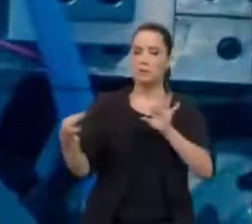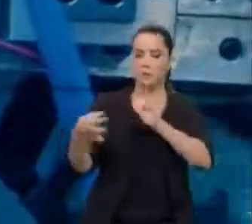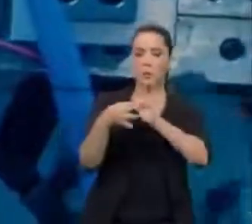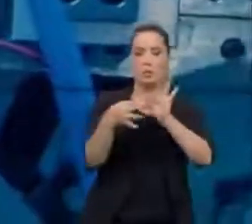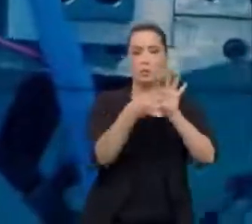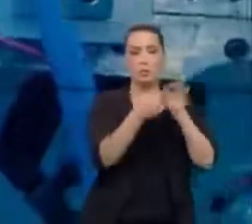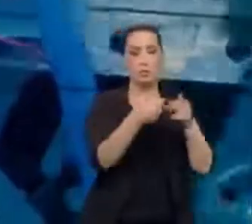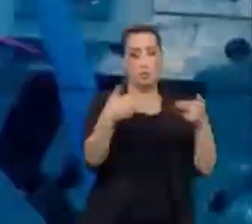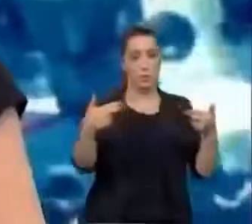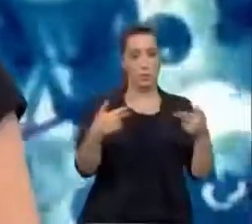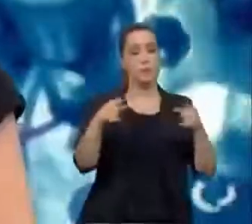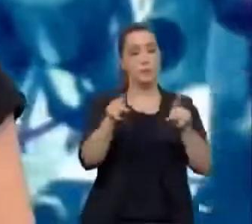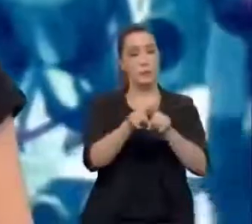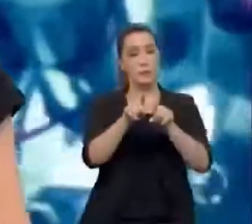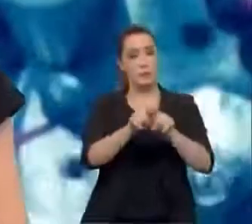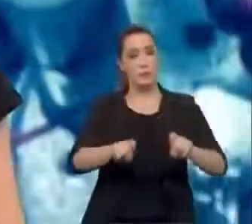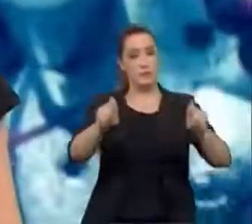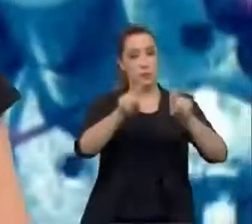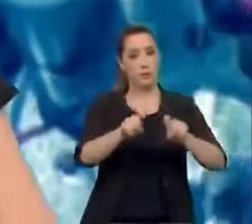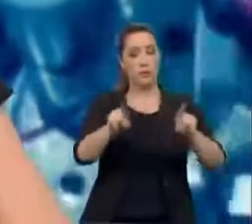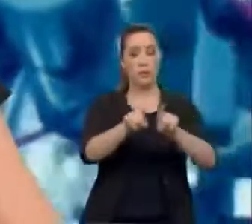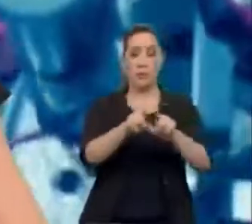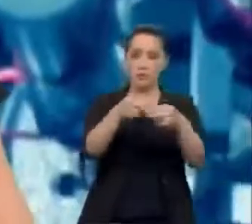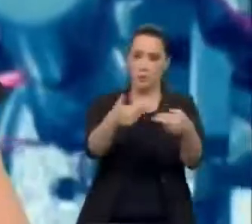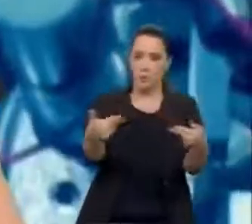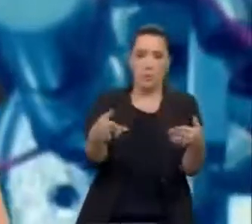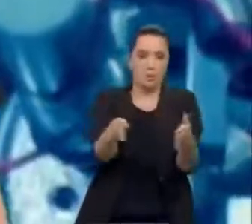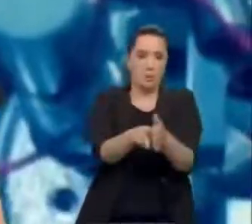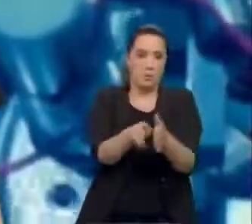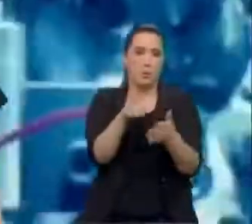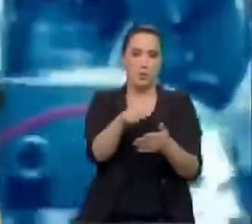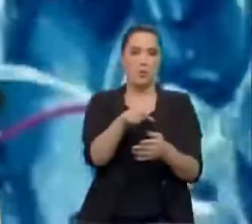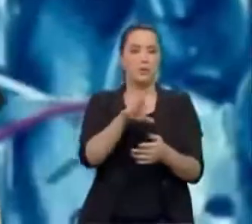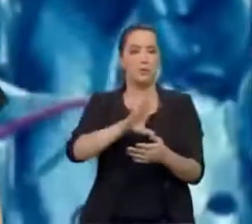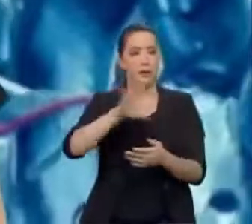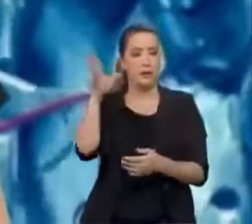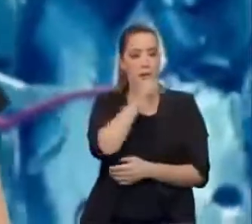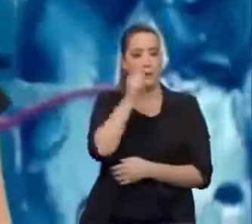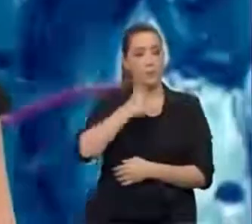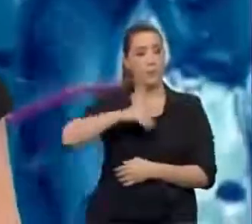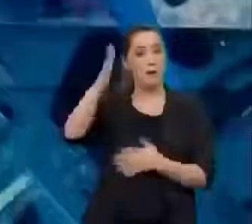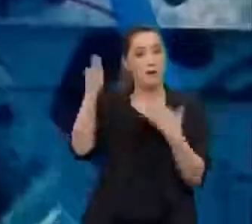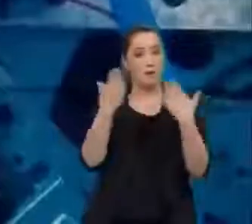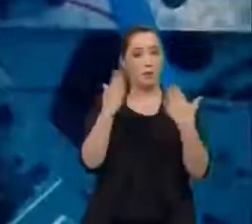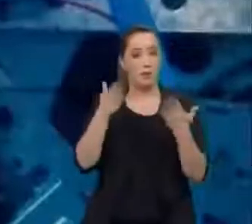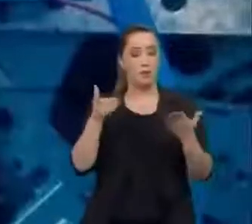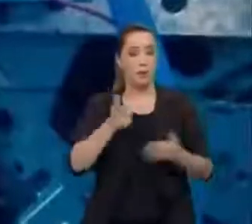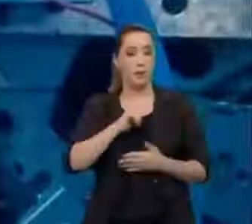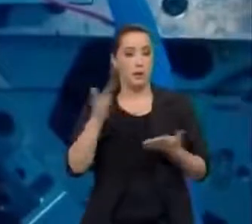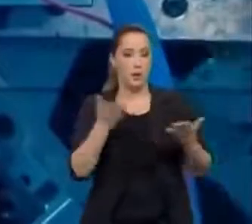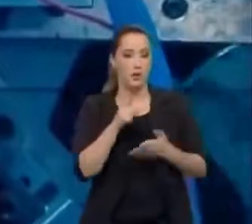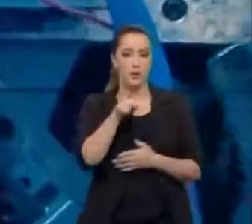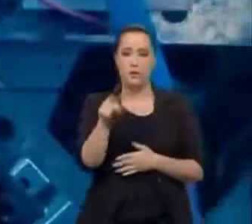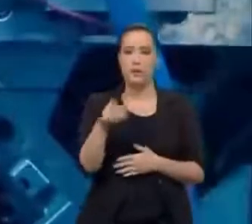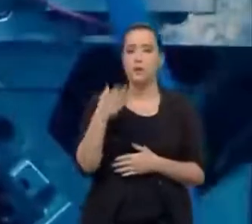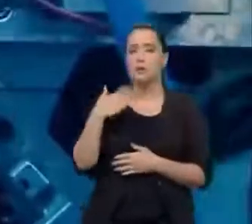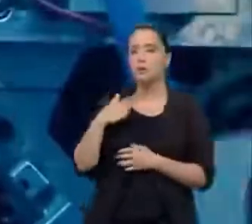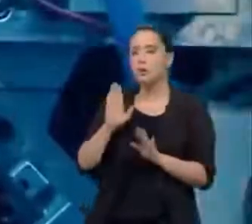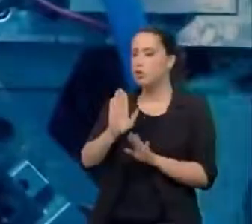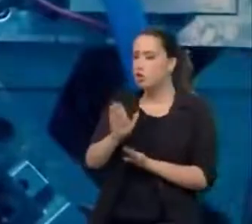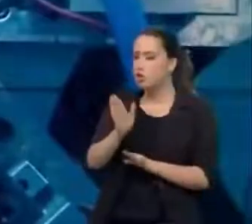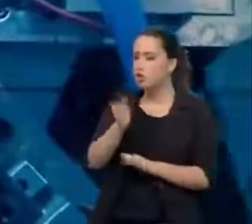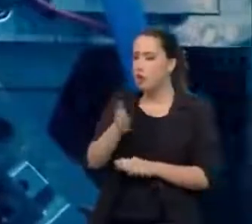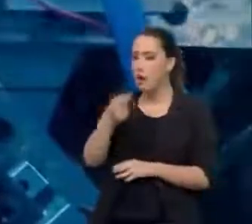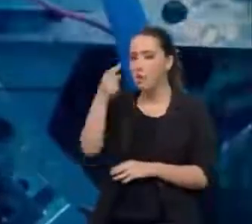com máquinas e objetos e também uma velocidade muito superior à que nós temos hoje. Mas você já parou para pensar como é